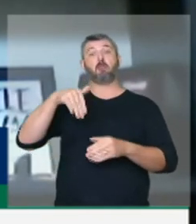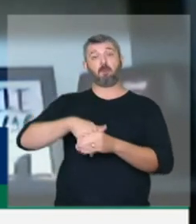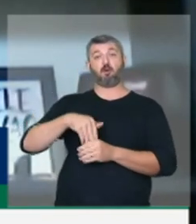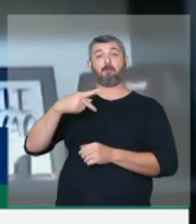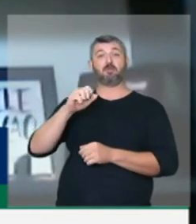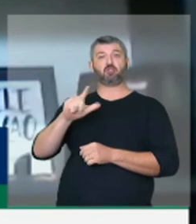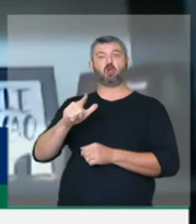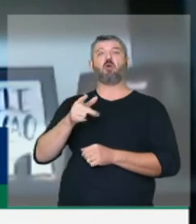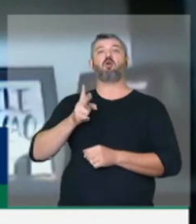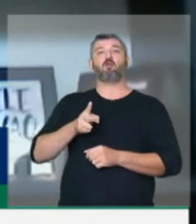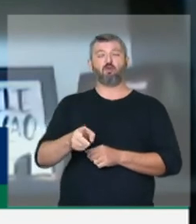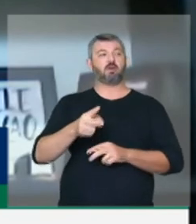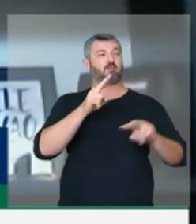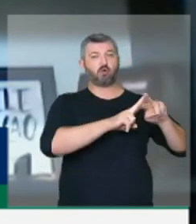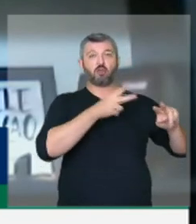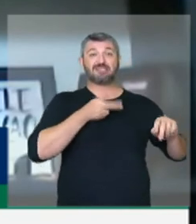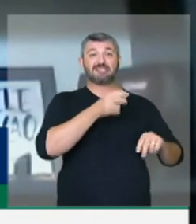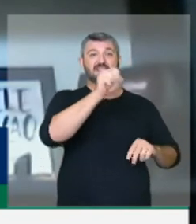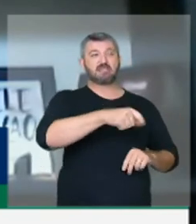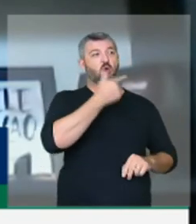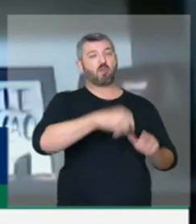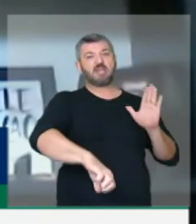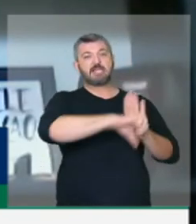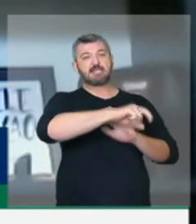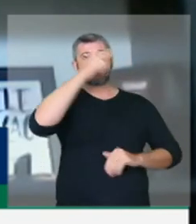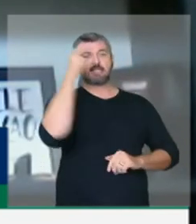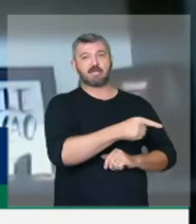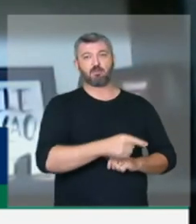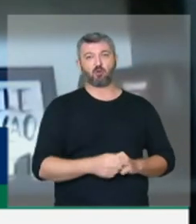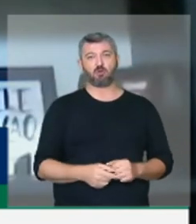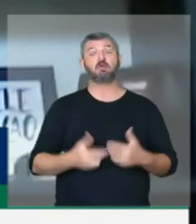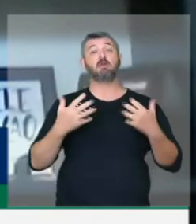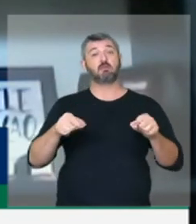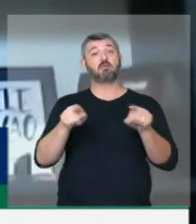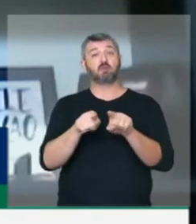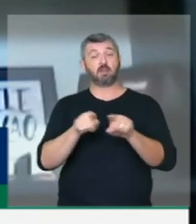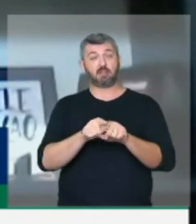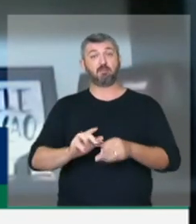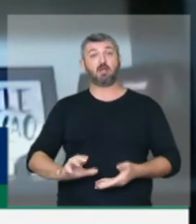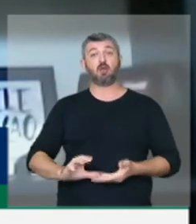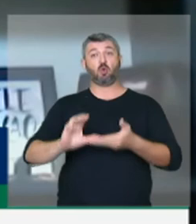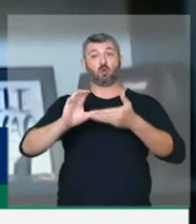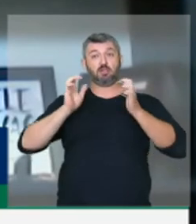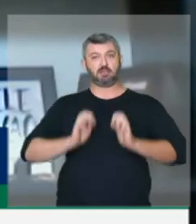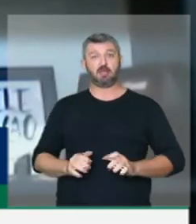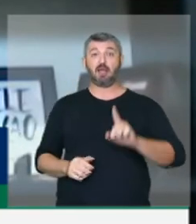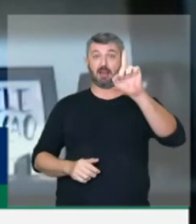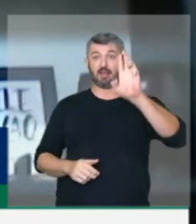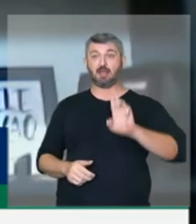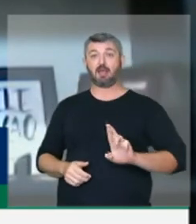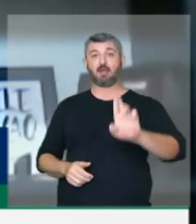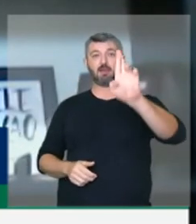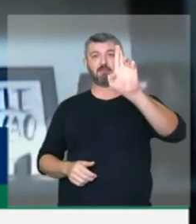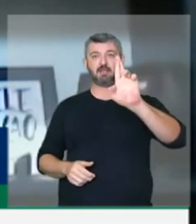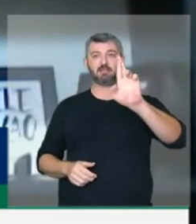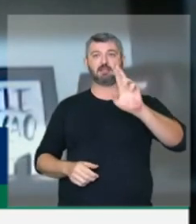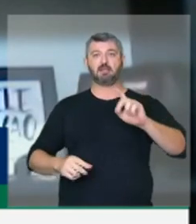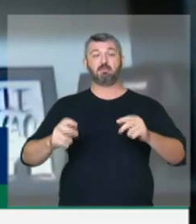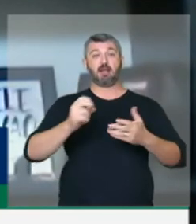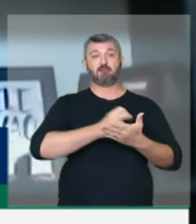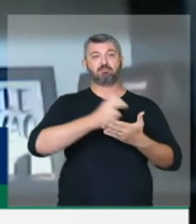lutaremos pela manutenção da prisão deste criminoso delinquente. Votaremos também no Conselho de Ética, aliás, representamos já pela cassação do